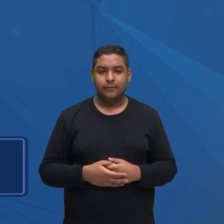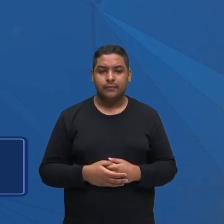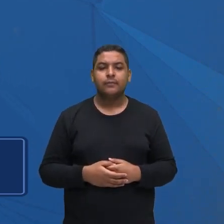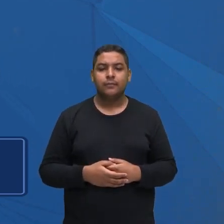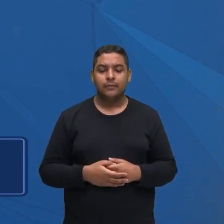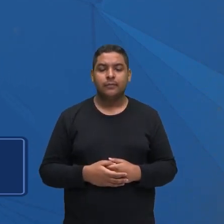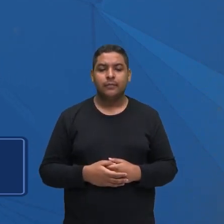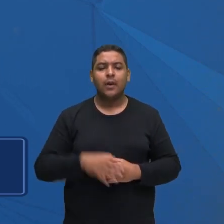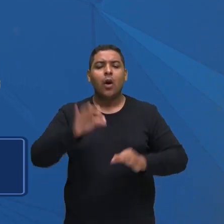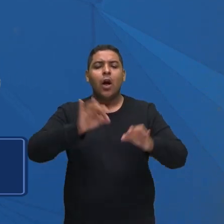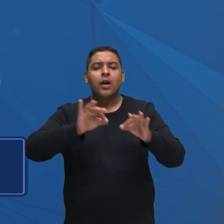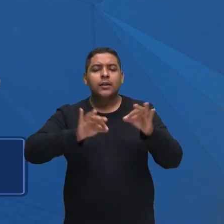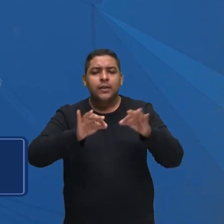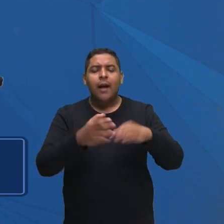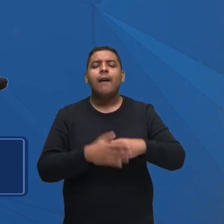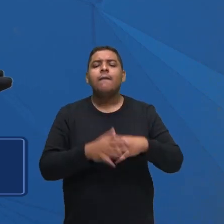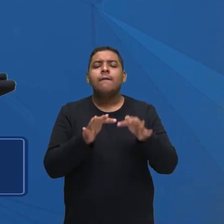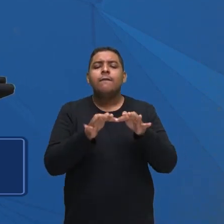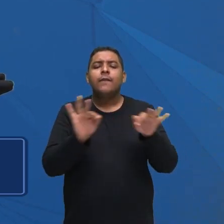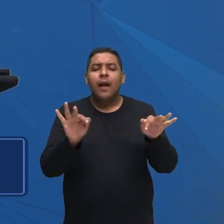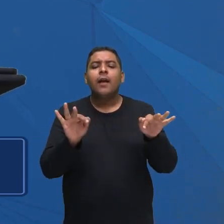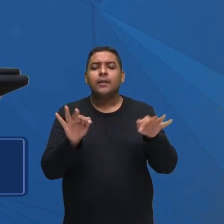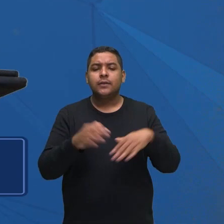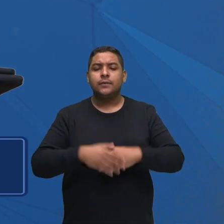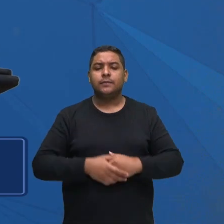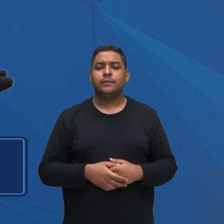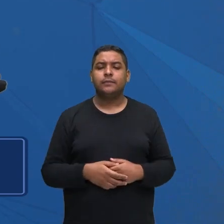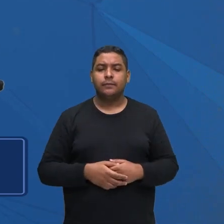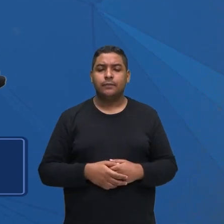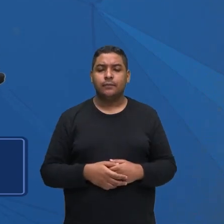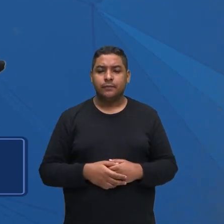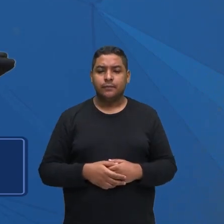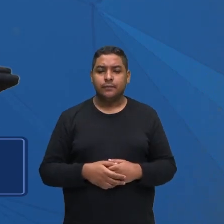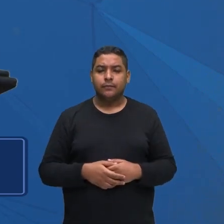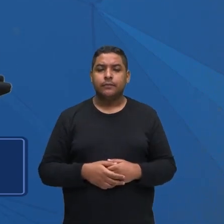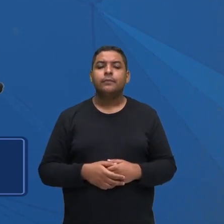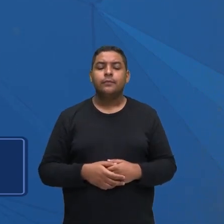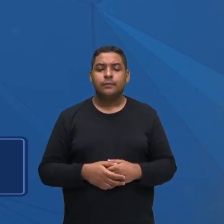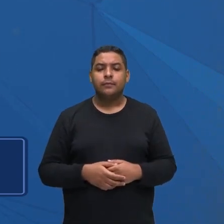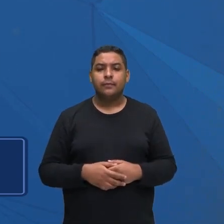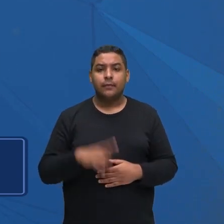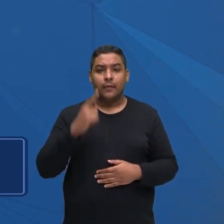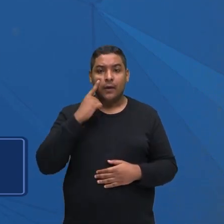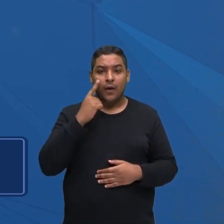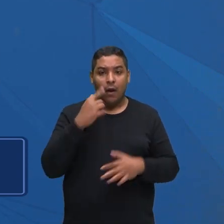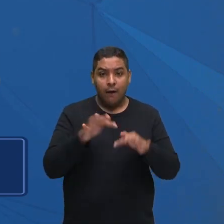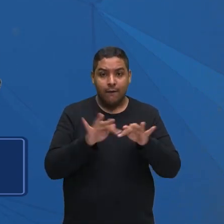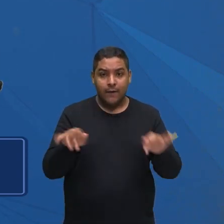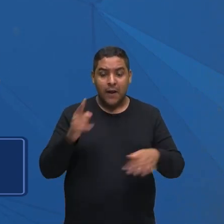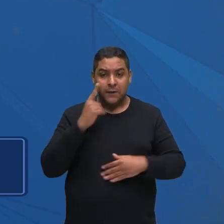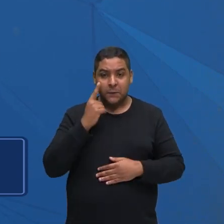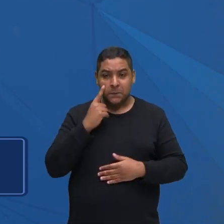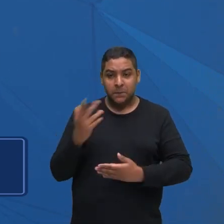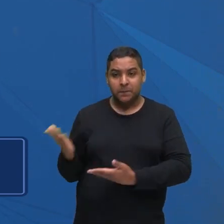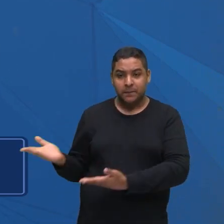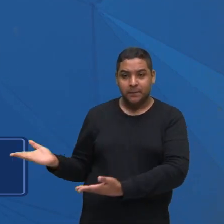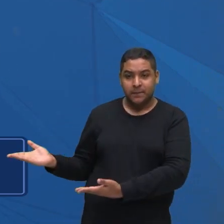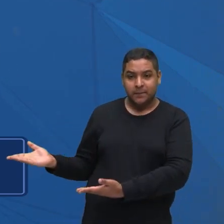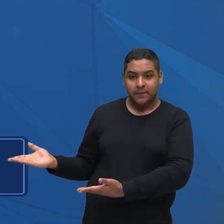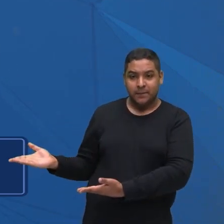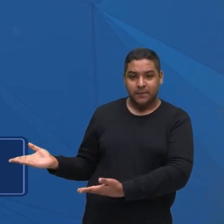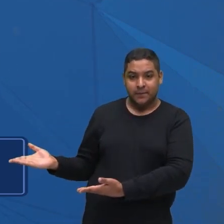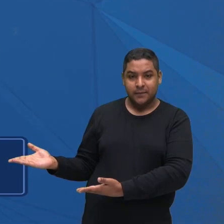frase com o termo tô brocado e até o tucupi, não é? Brocado e até no tucupi. E a gente tem ali a participação, eu